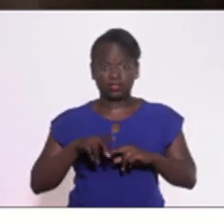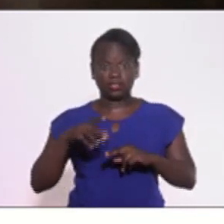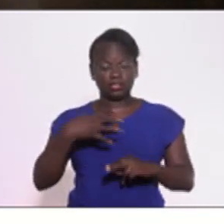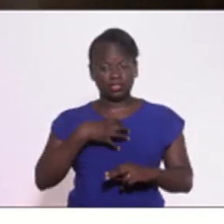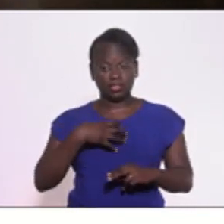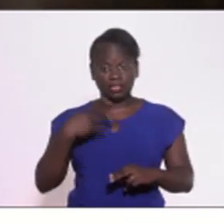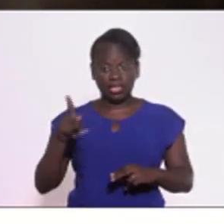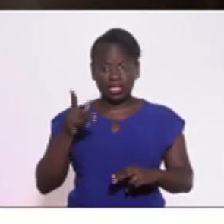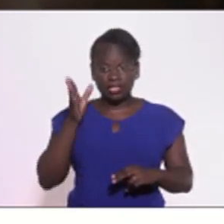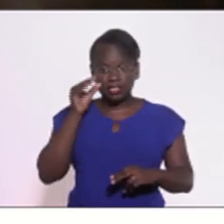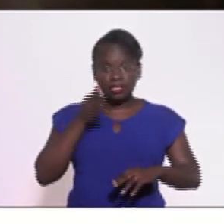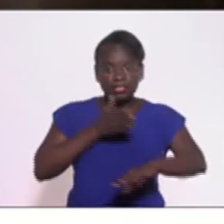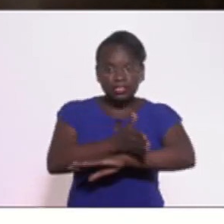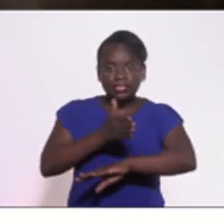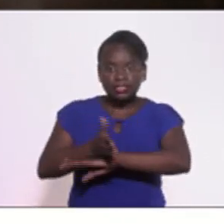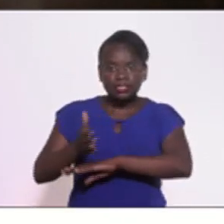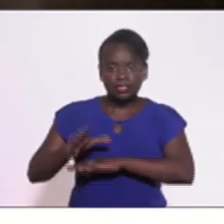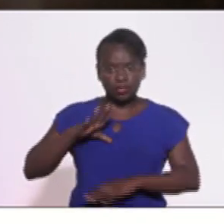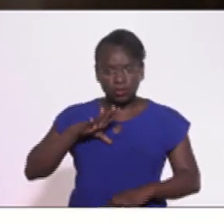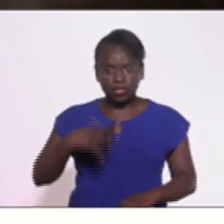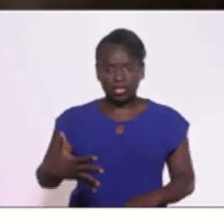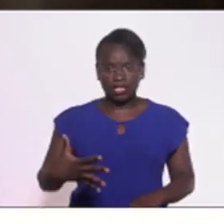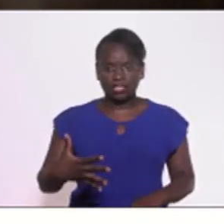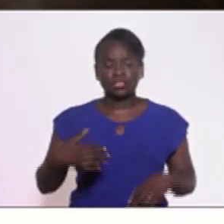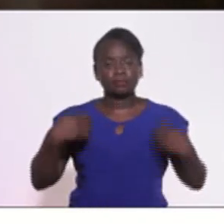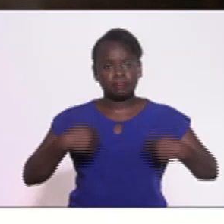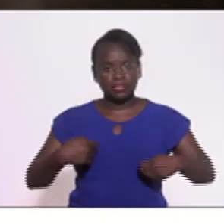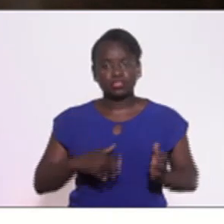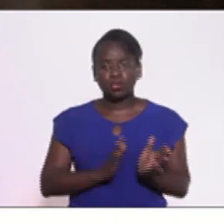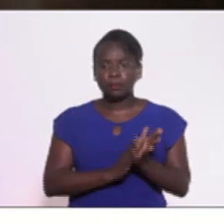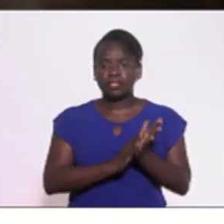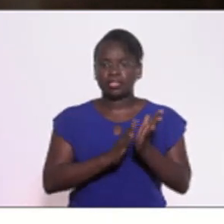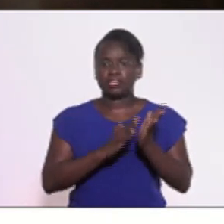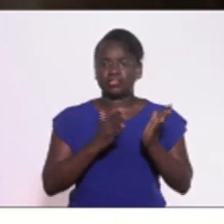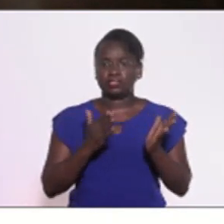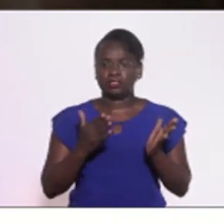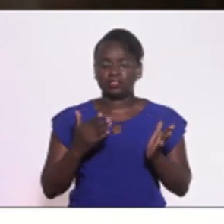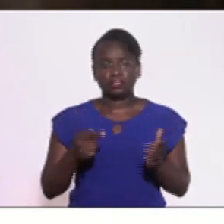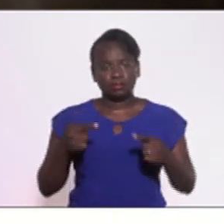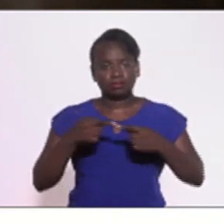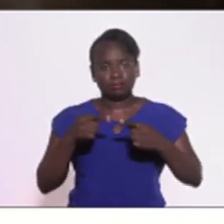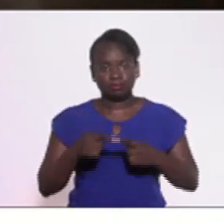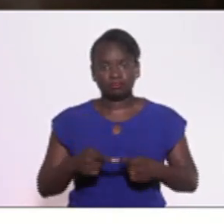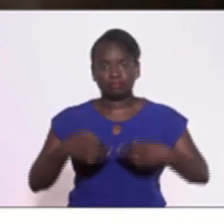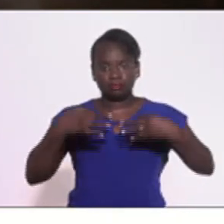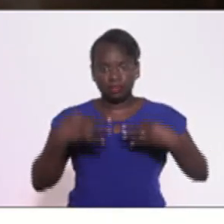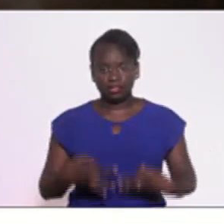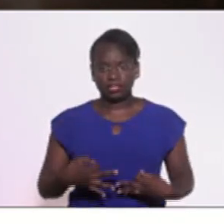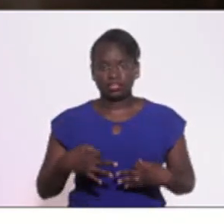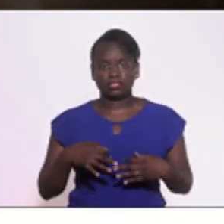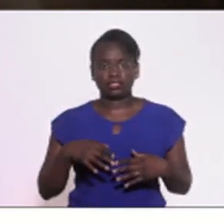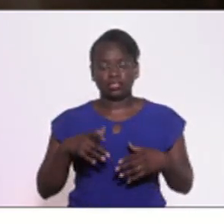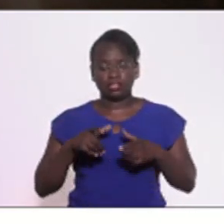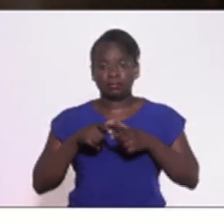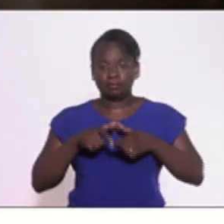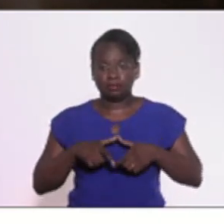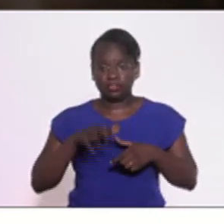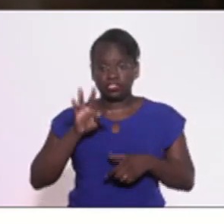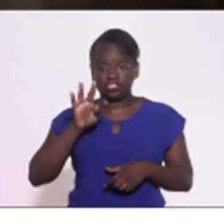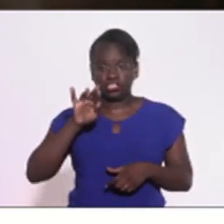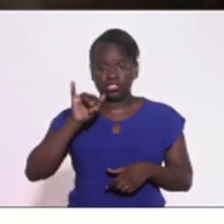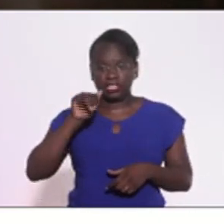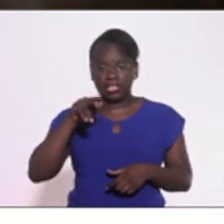sentido desbravador, essa coragem, merece uma homenagem, coincidentemente, da Comenda Tiradentes,